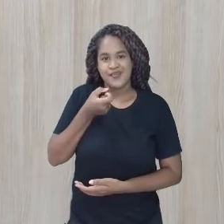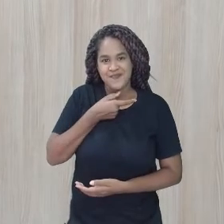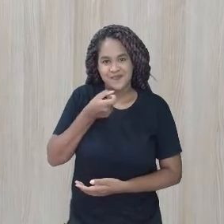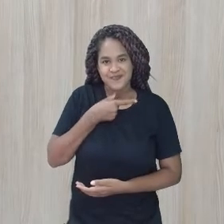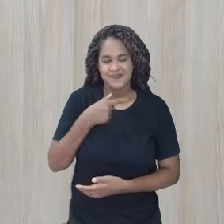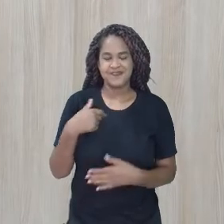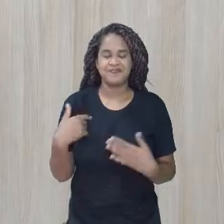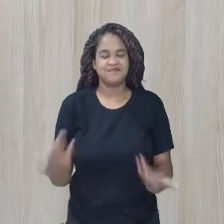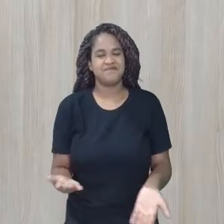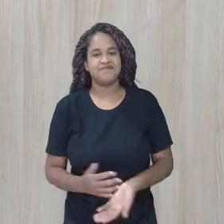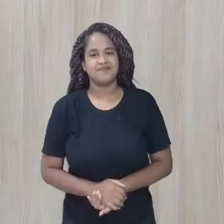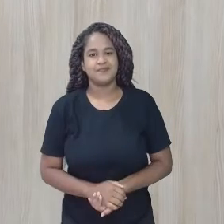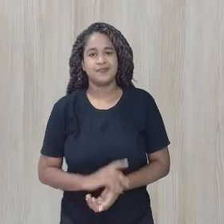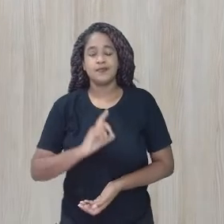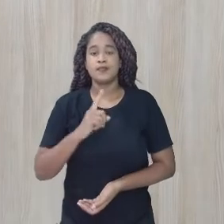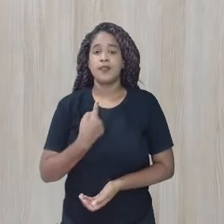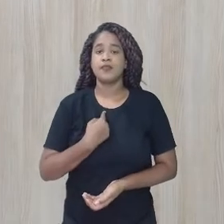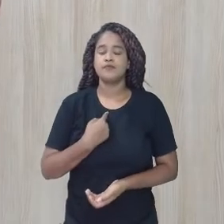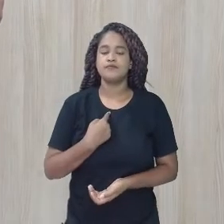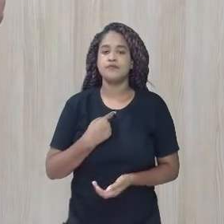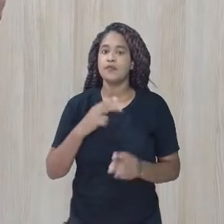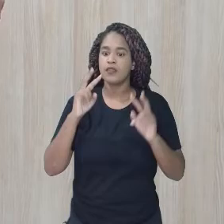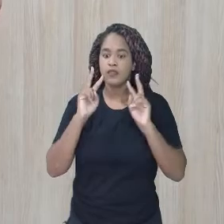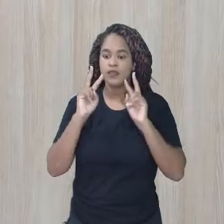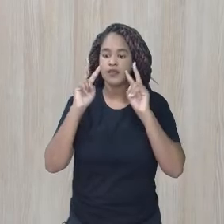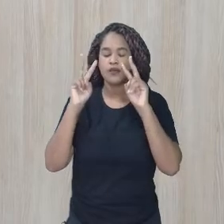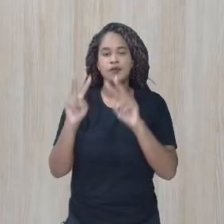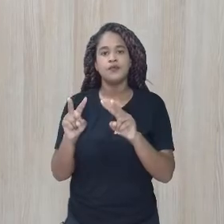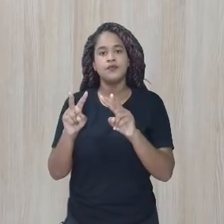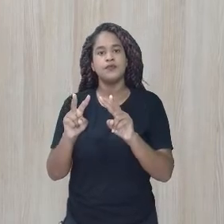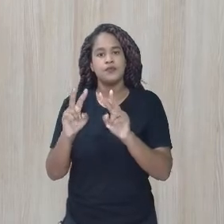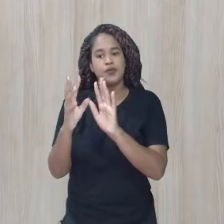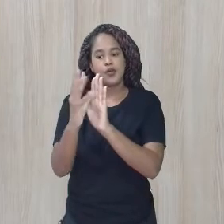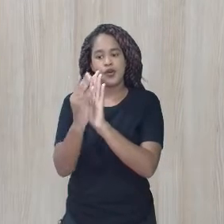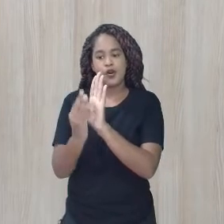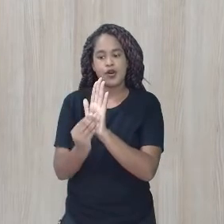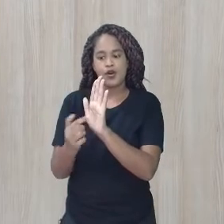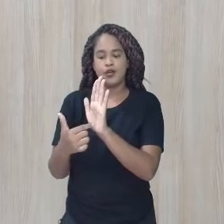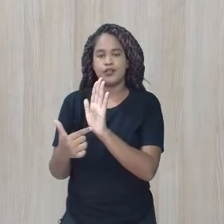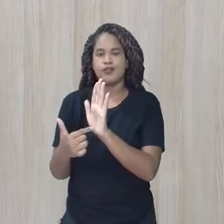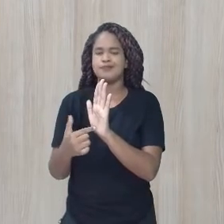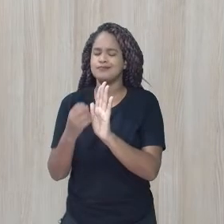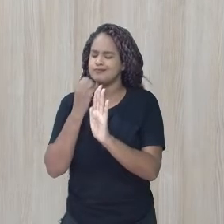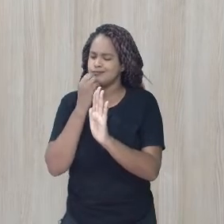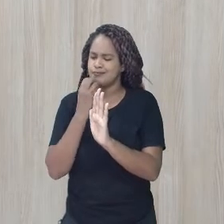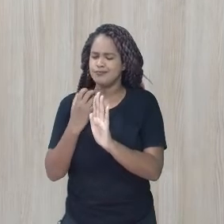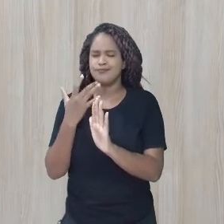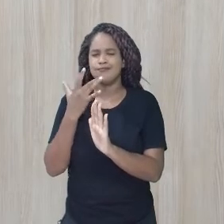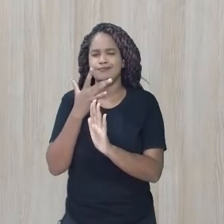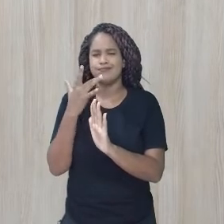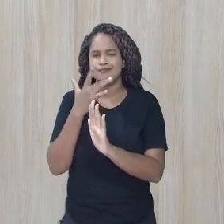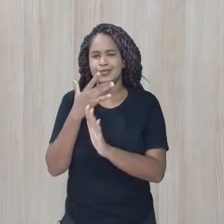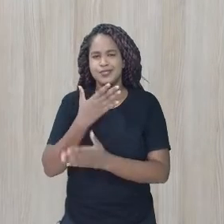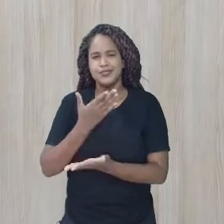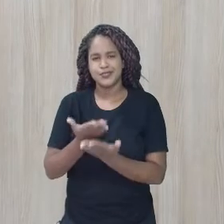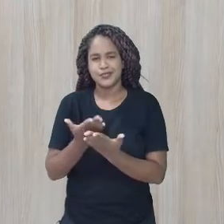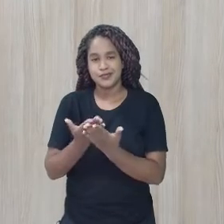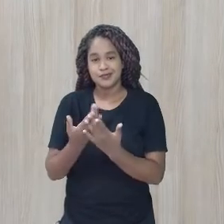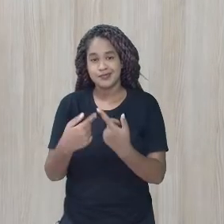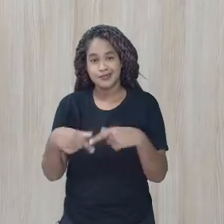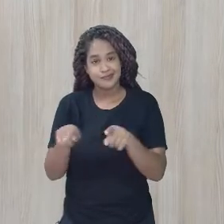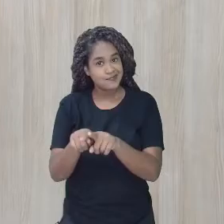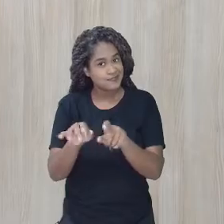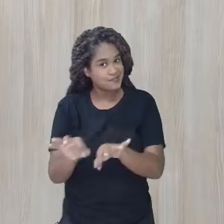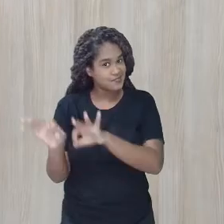E estaremos vendo este conteúdo que é tão gostoso de estudar, de assistir. Eu acredito